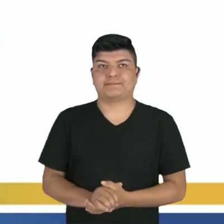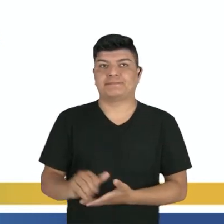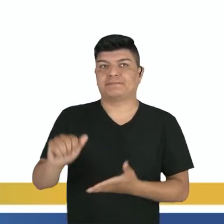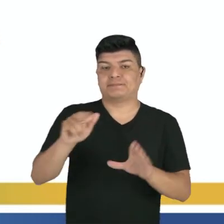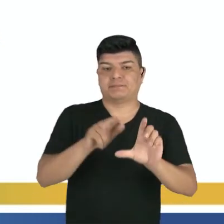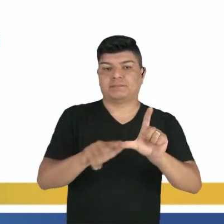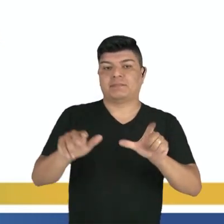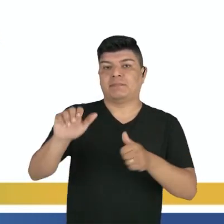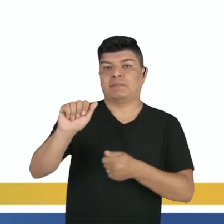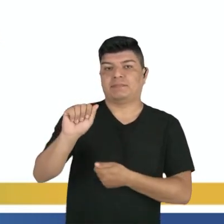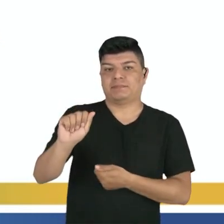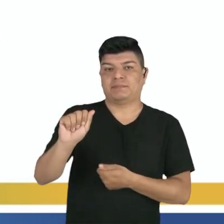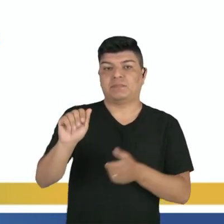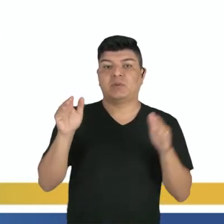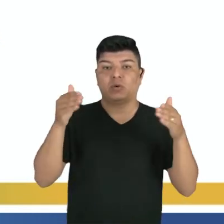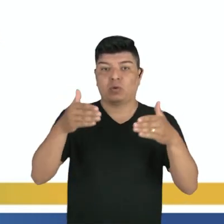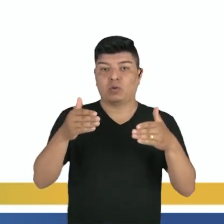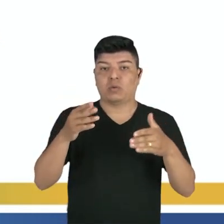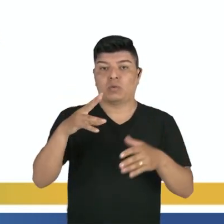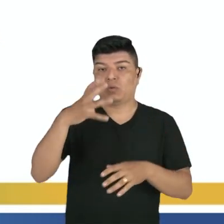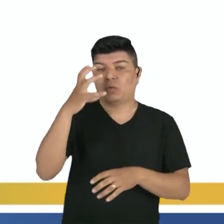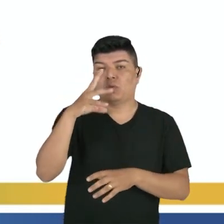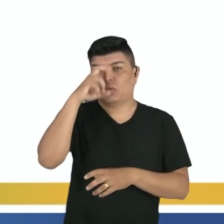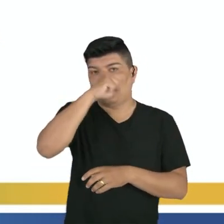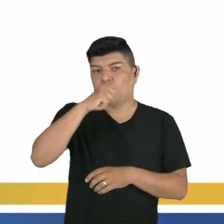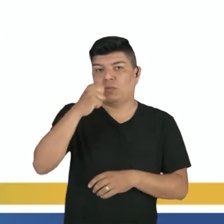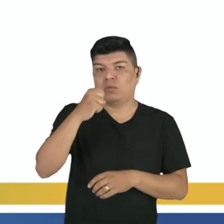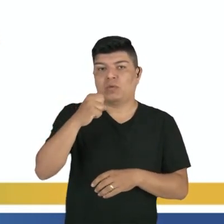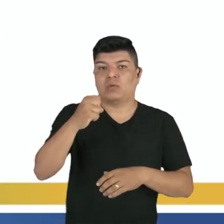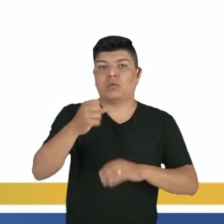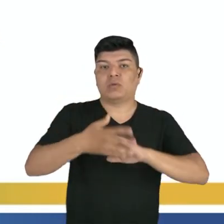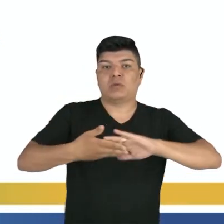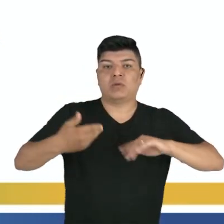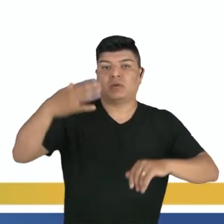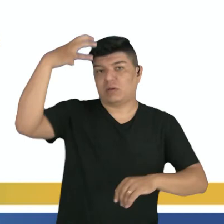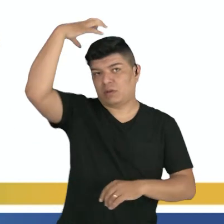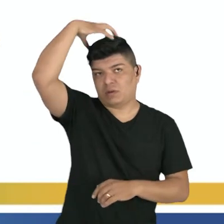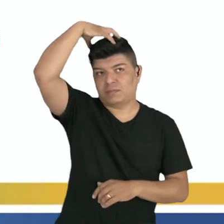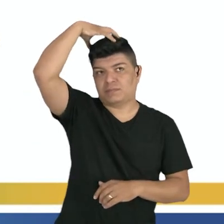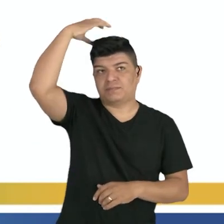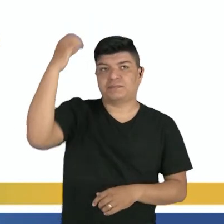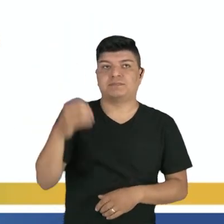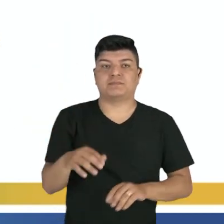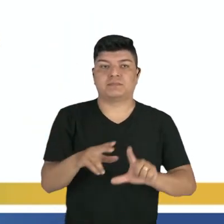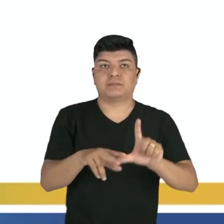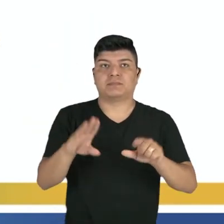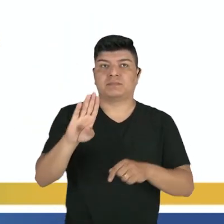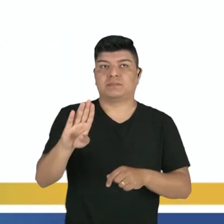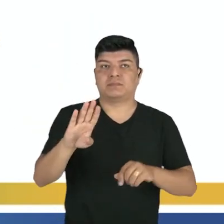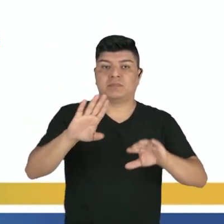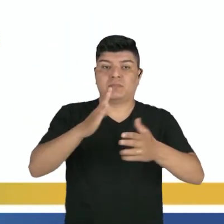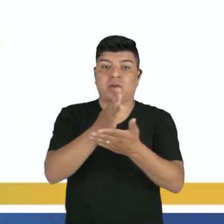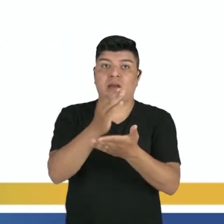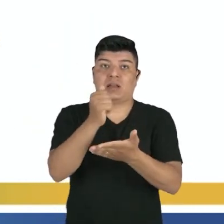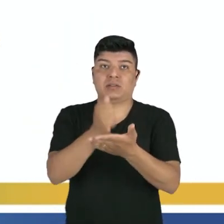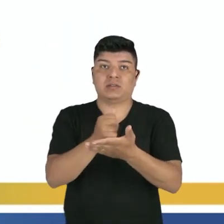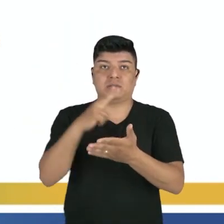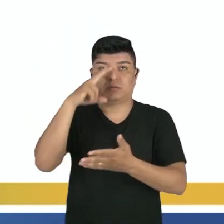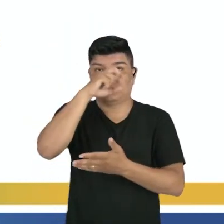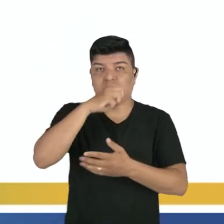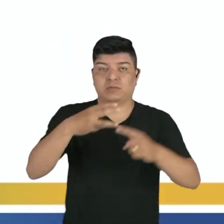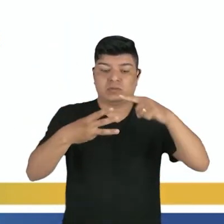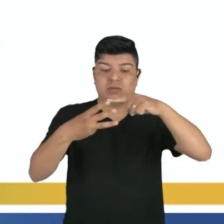A concentração dos poderes na mão do rei; alternativa B, a divisão de poderes